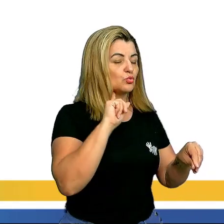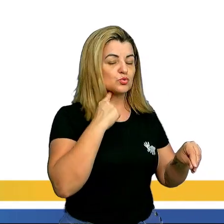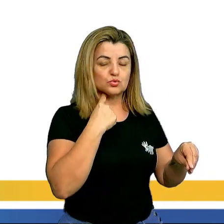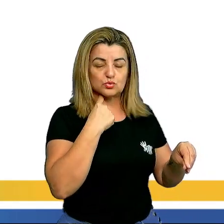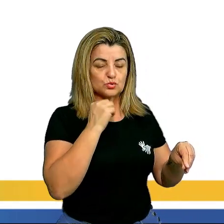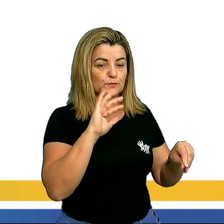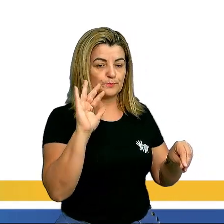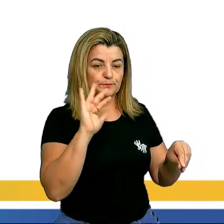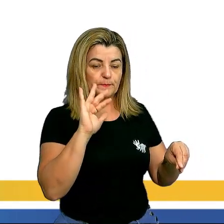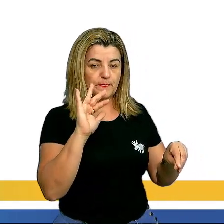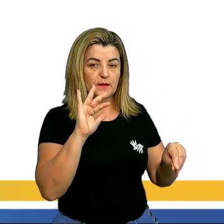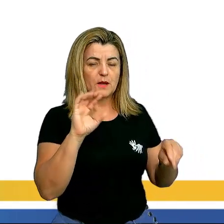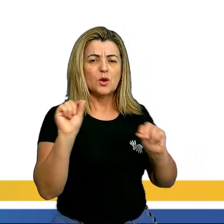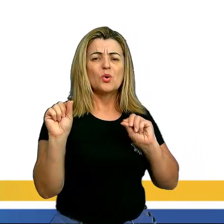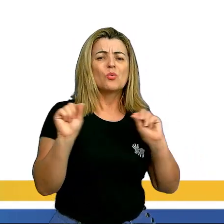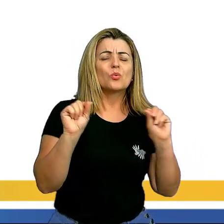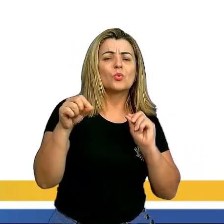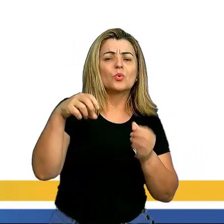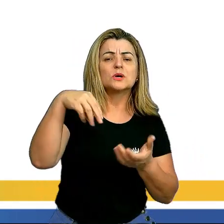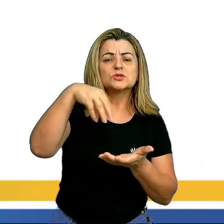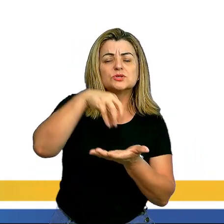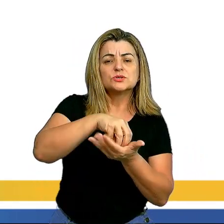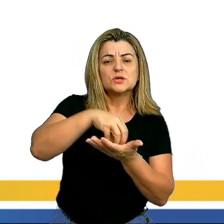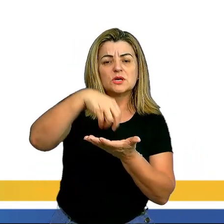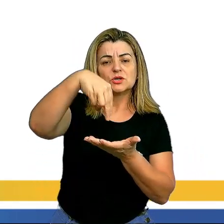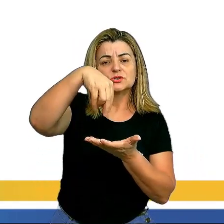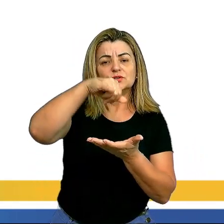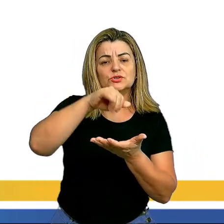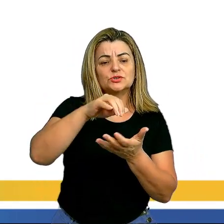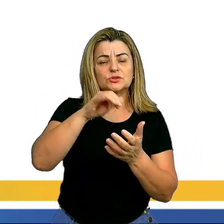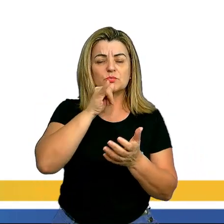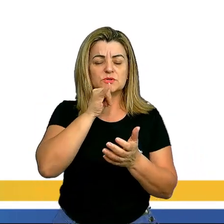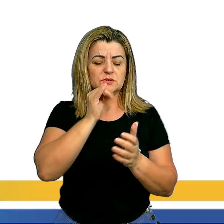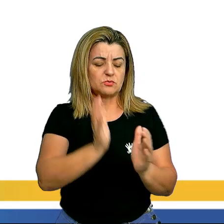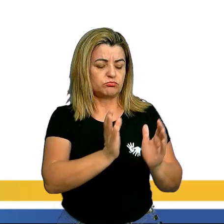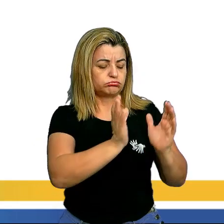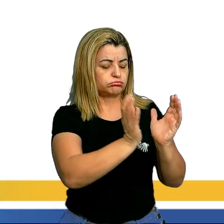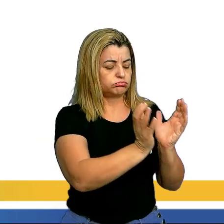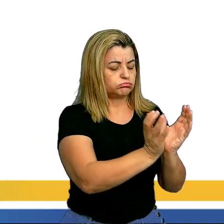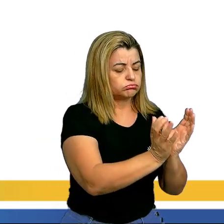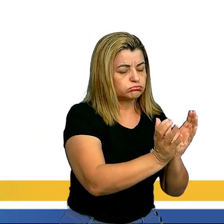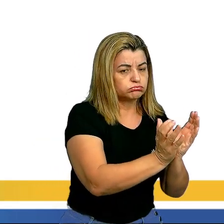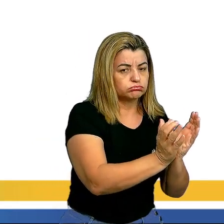porém nicho ecológico, mas que estão ali um do lado do outro. Então, é por isso que é o lado D,